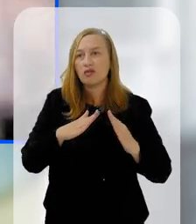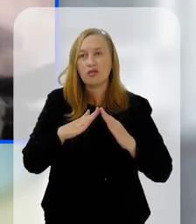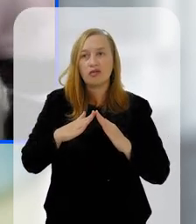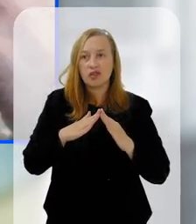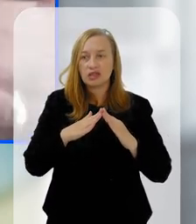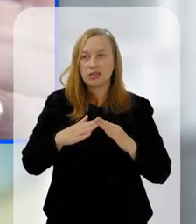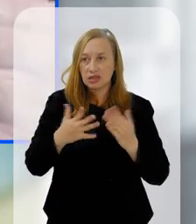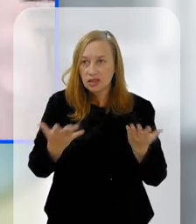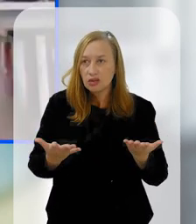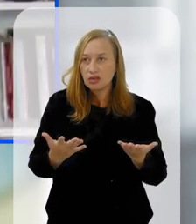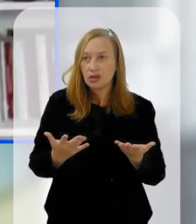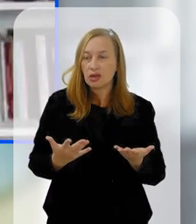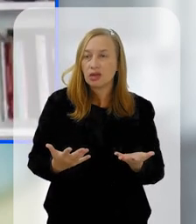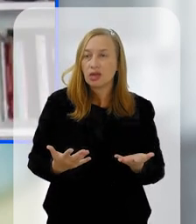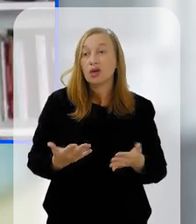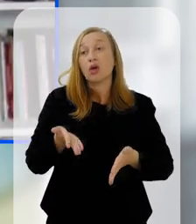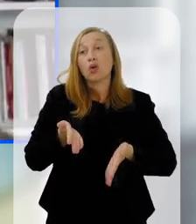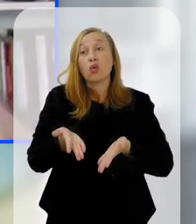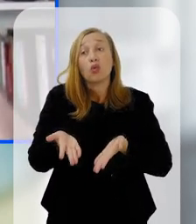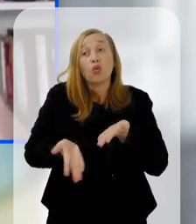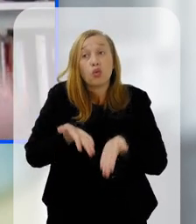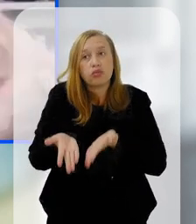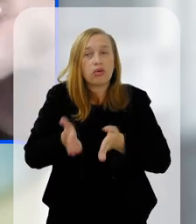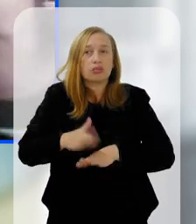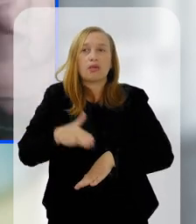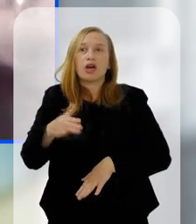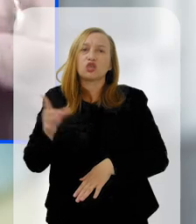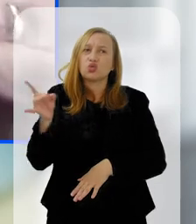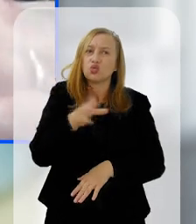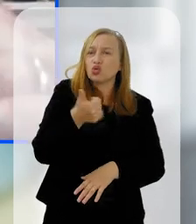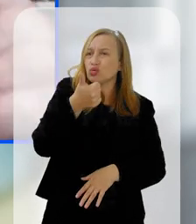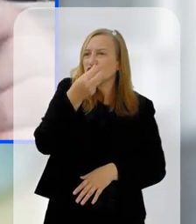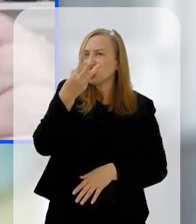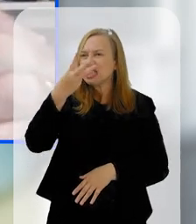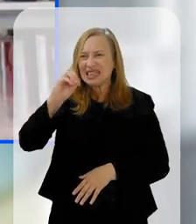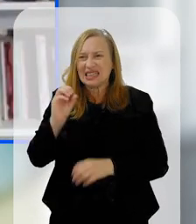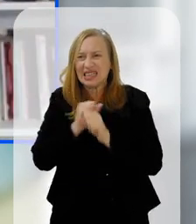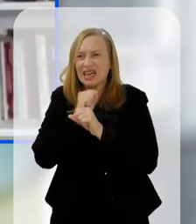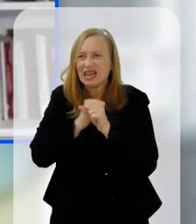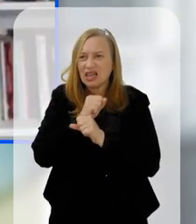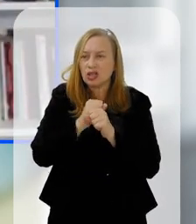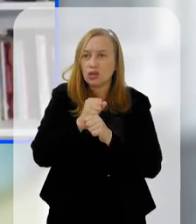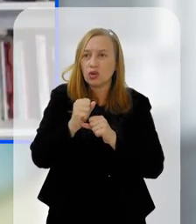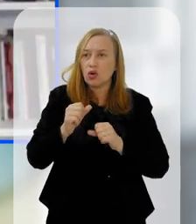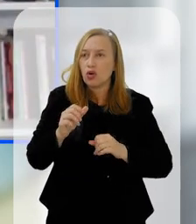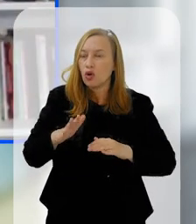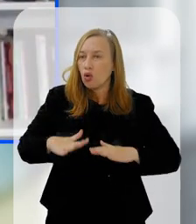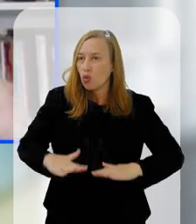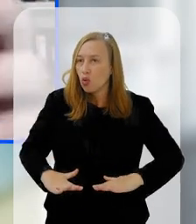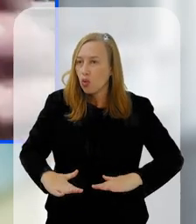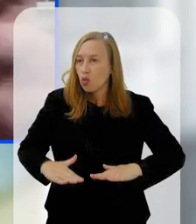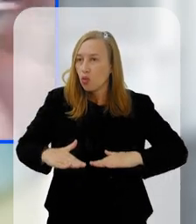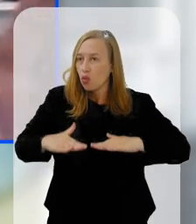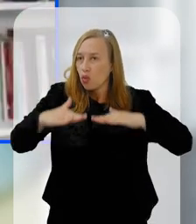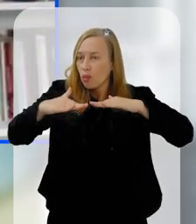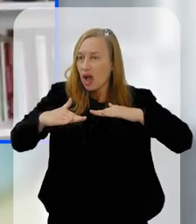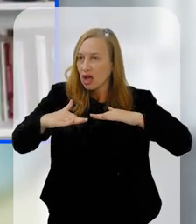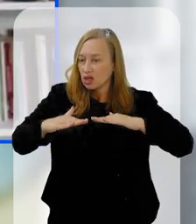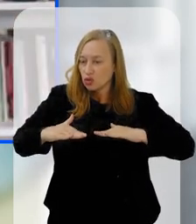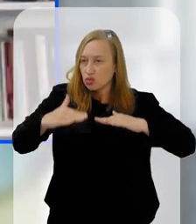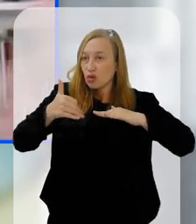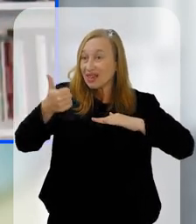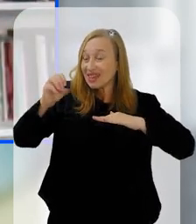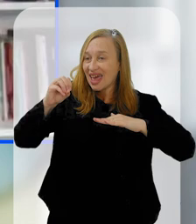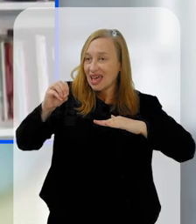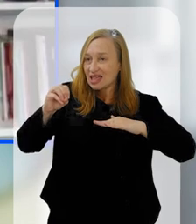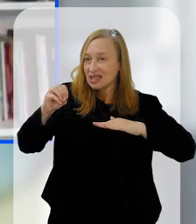litorânea oceânica, essa necessidade de cuidados é muito maior. Nos últimos 30 anos, o mar já subiu,